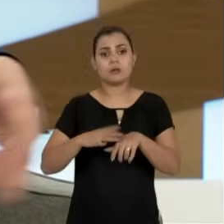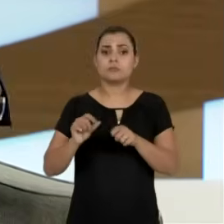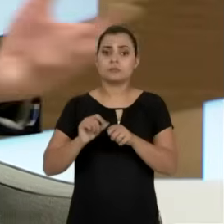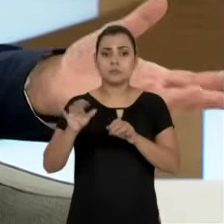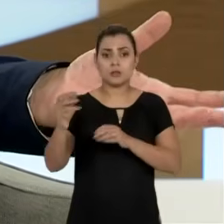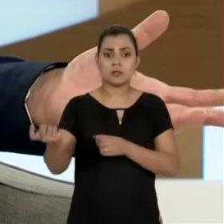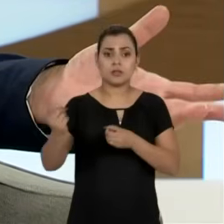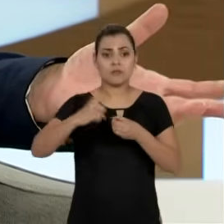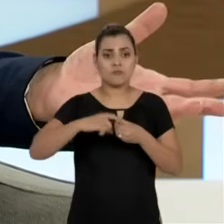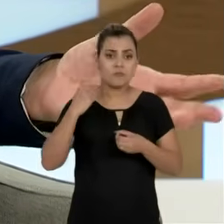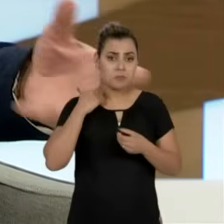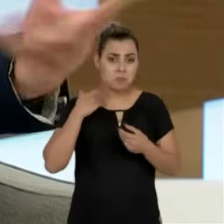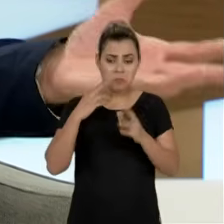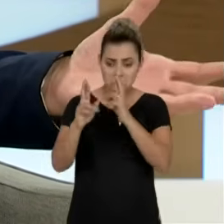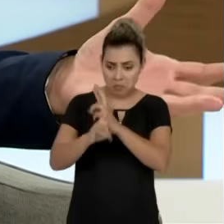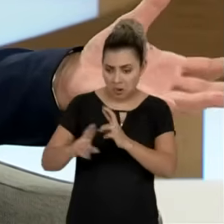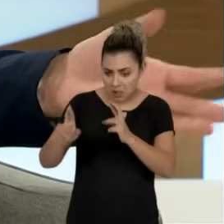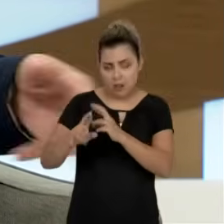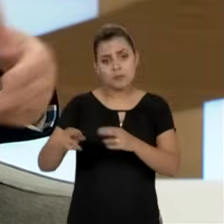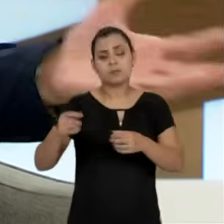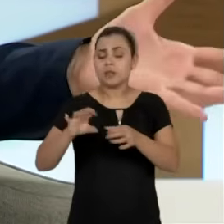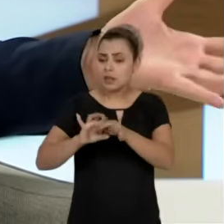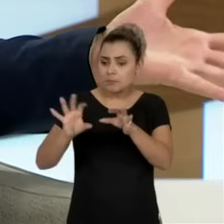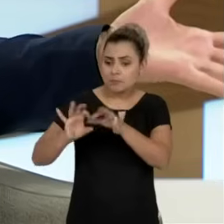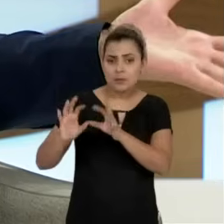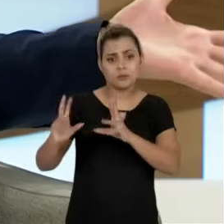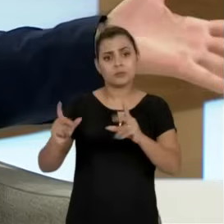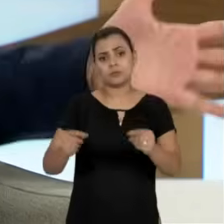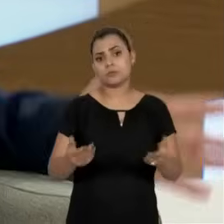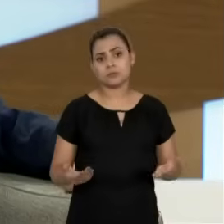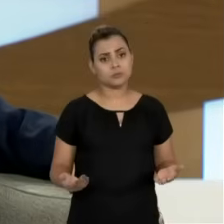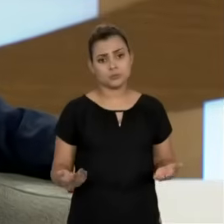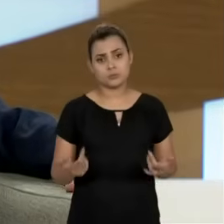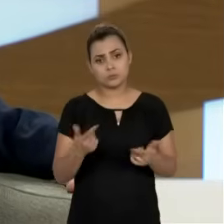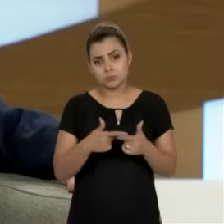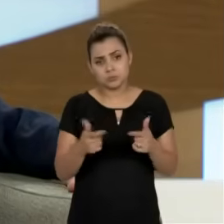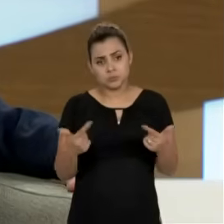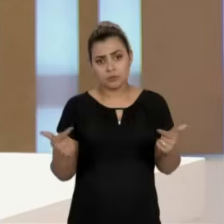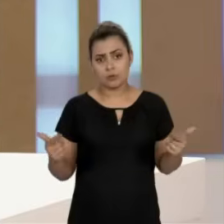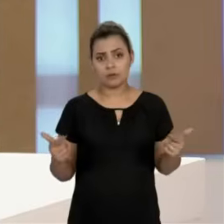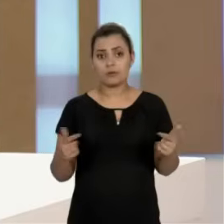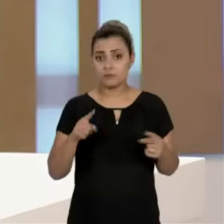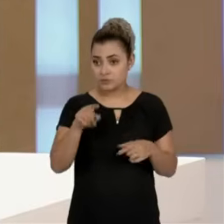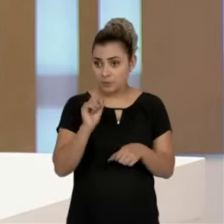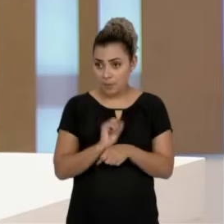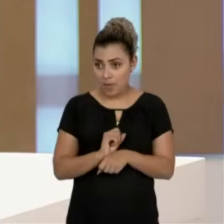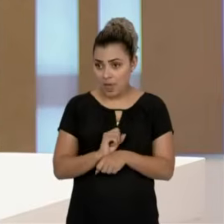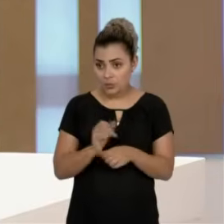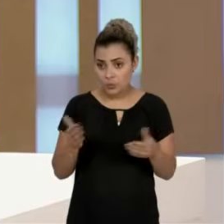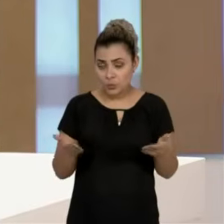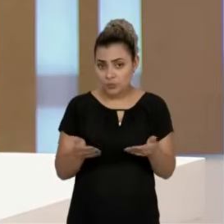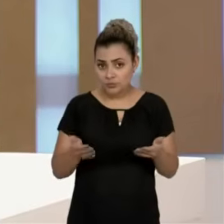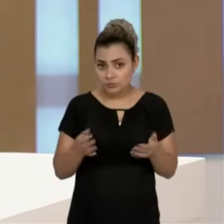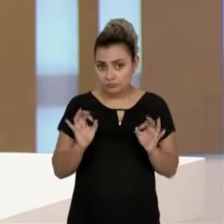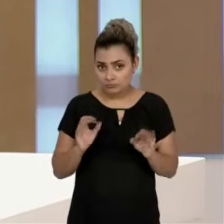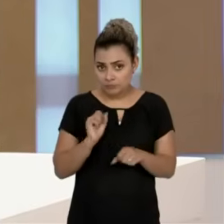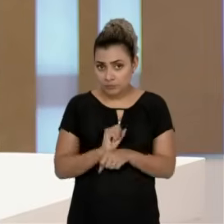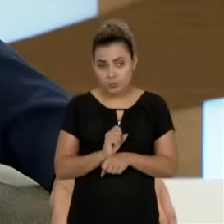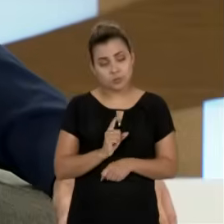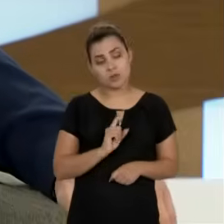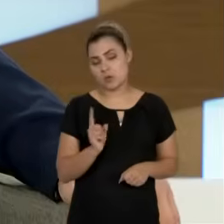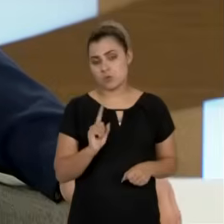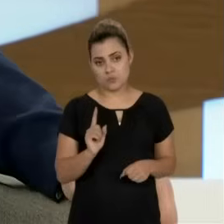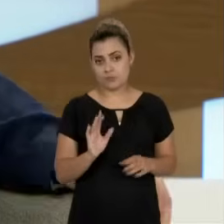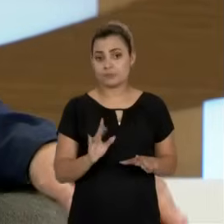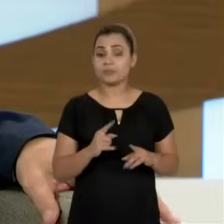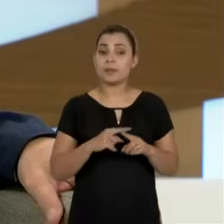contas nossas, lá não vai achar nada, está tudo liso lá, né? Até onde eu sei, não tem nada. Vocês estão paralisados hoje? Não estamos. Eu falo